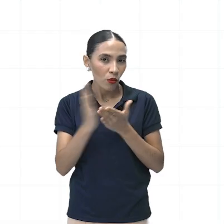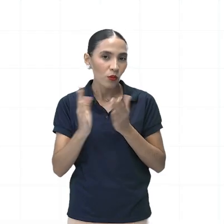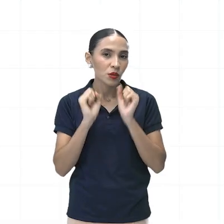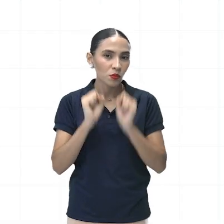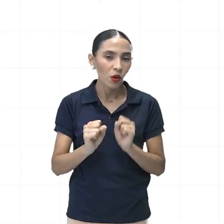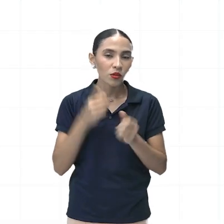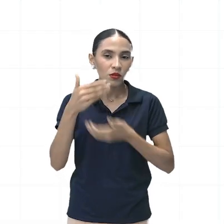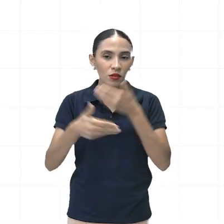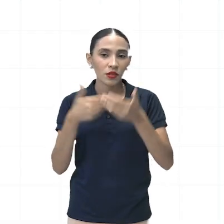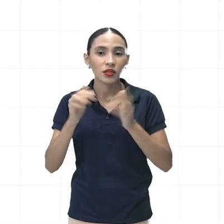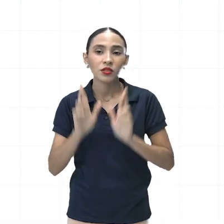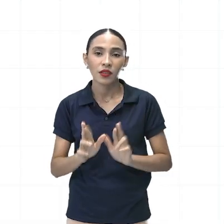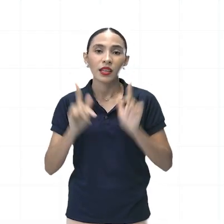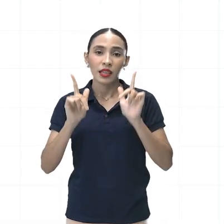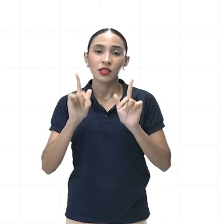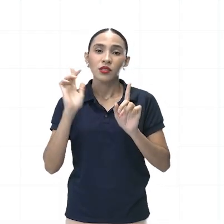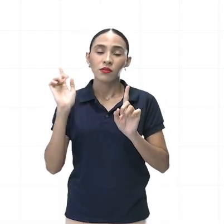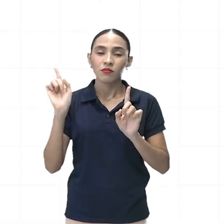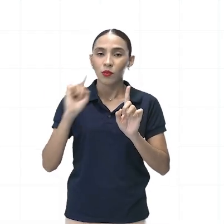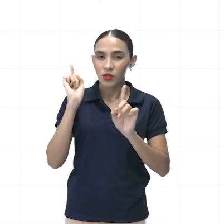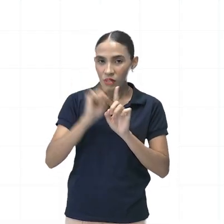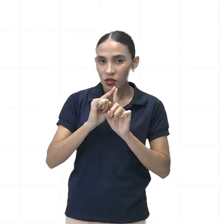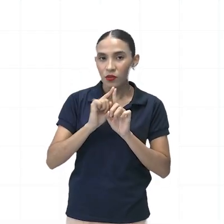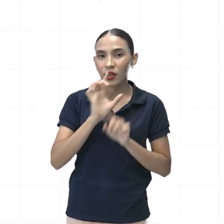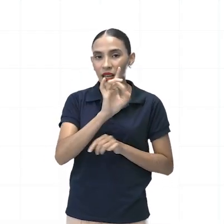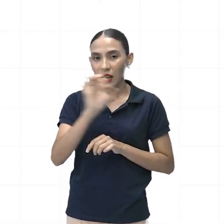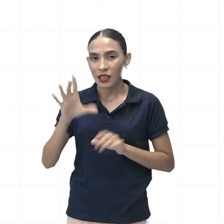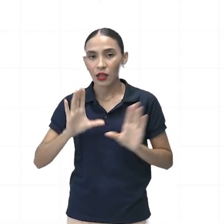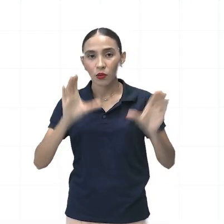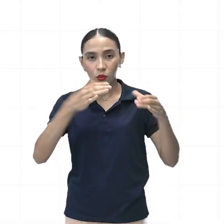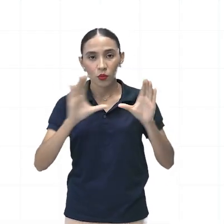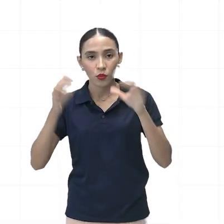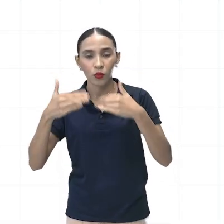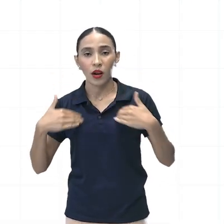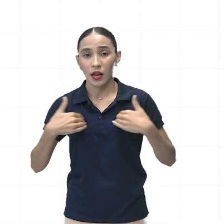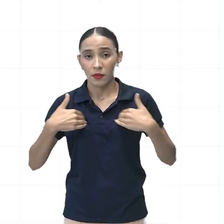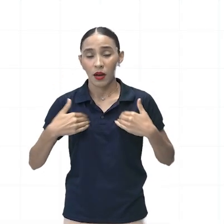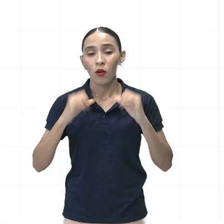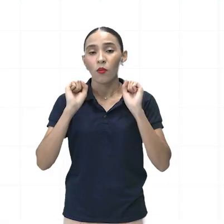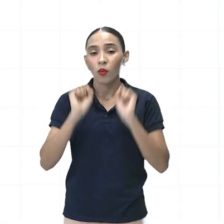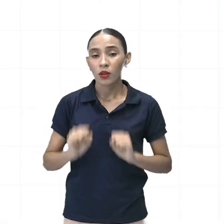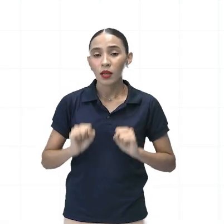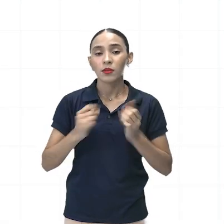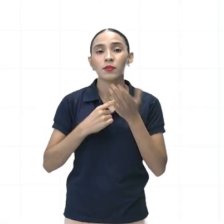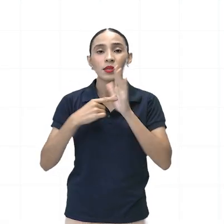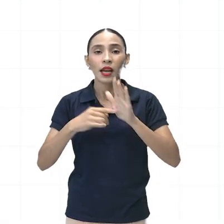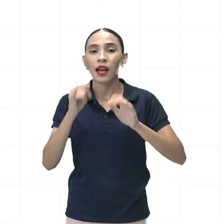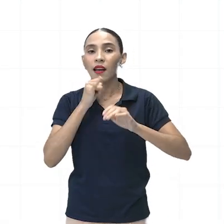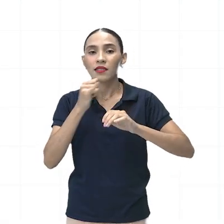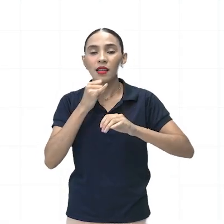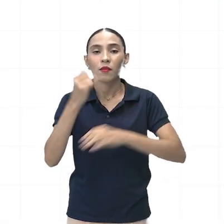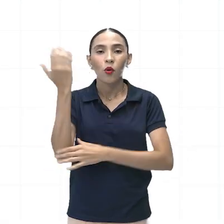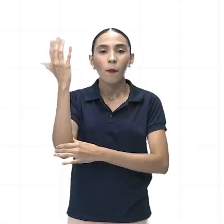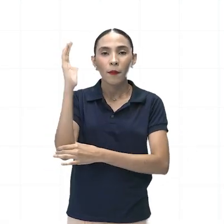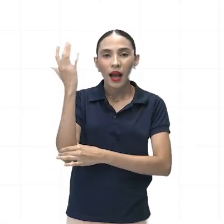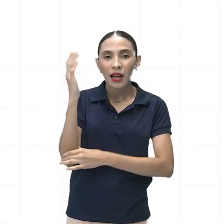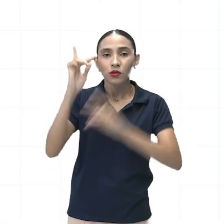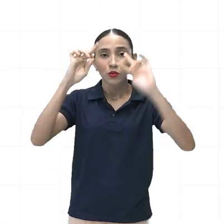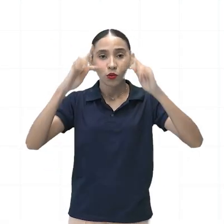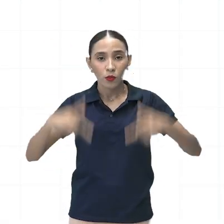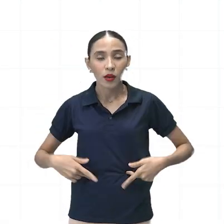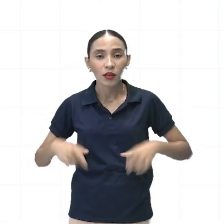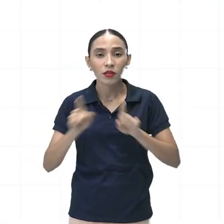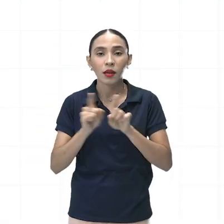possam desempenhar funções diferentes em cada uma das espécies. Nós podemos citar também exemplos como o braço dos seres humanos, a asa